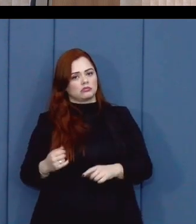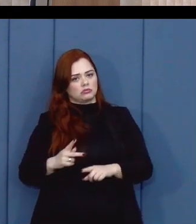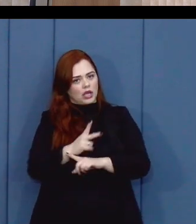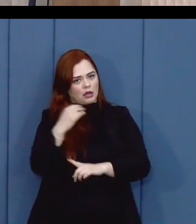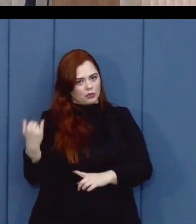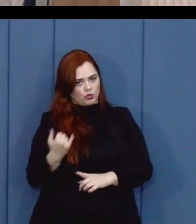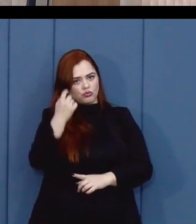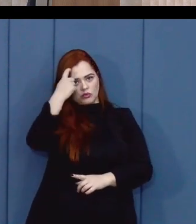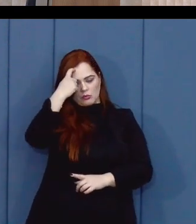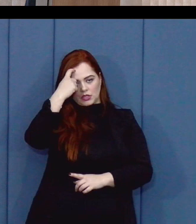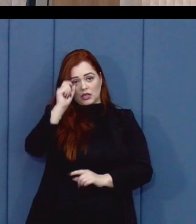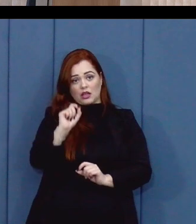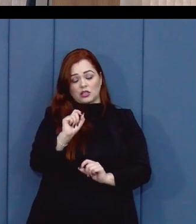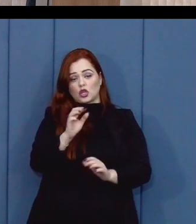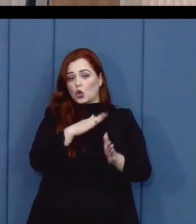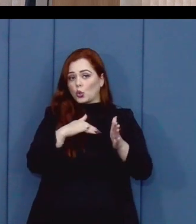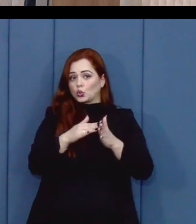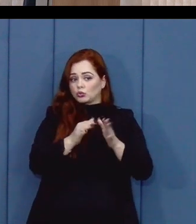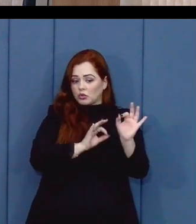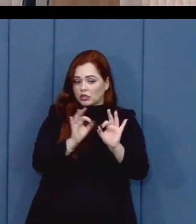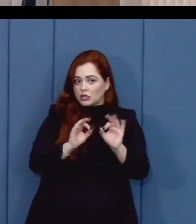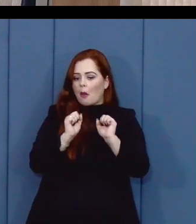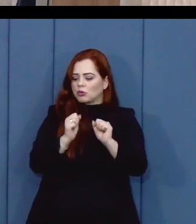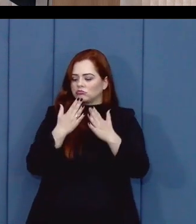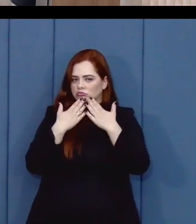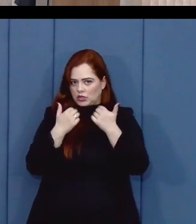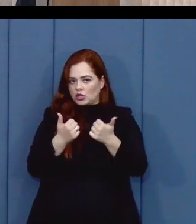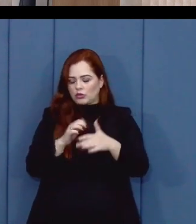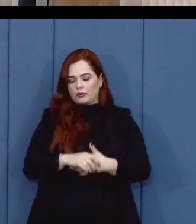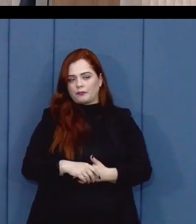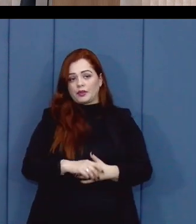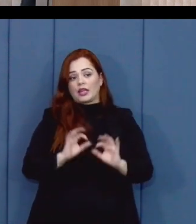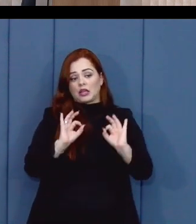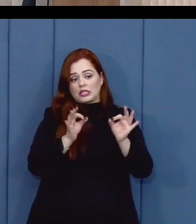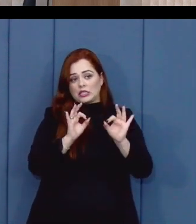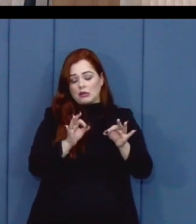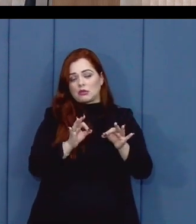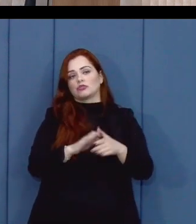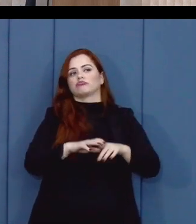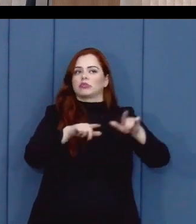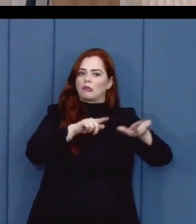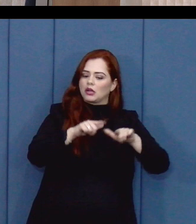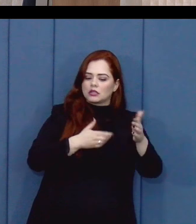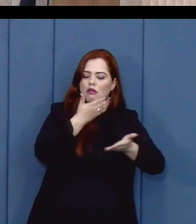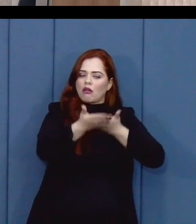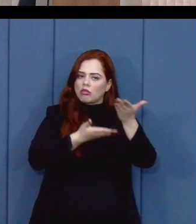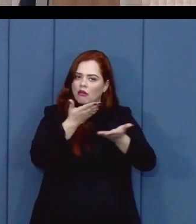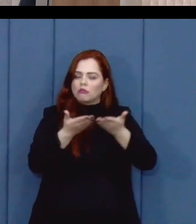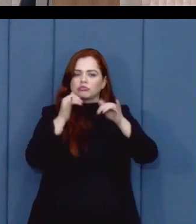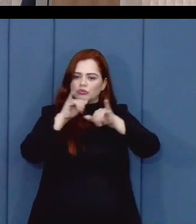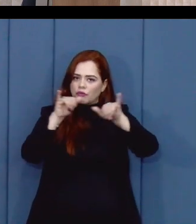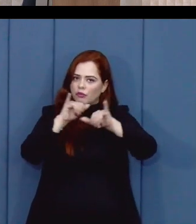pensar que tudo que está sendo muito bem feito pode ser melhorado. E é para isso que a gente está aqui, exatamente exercitando essa troca de